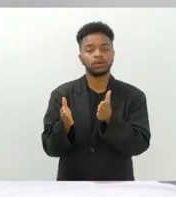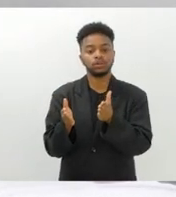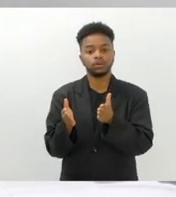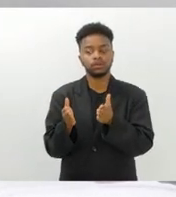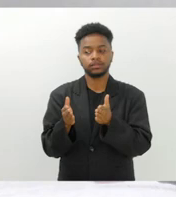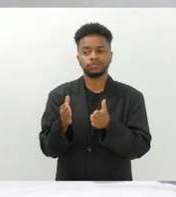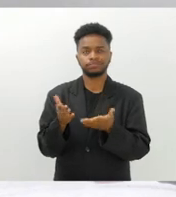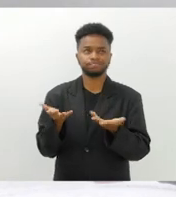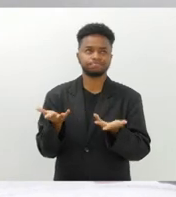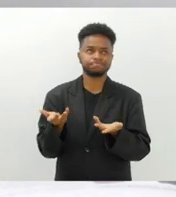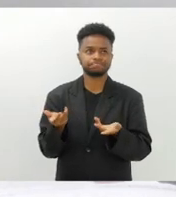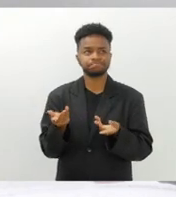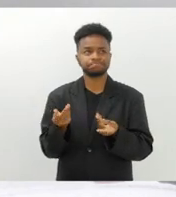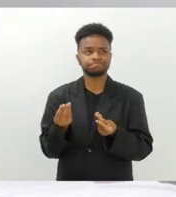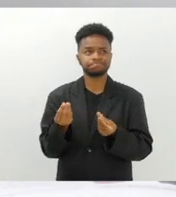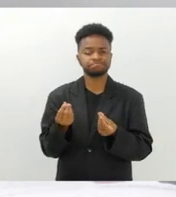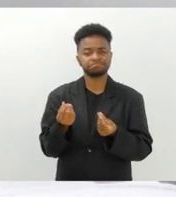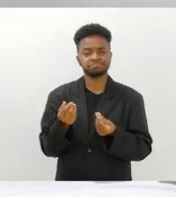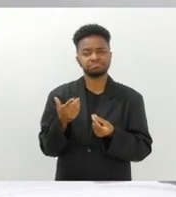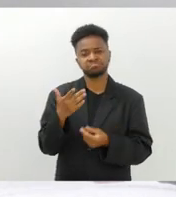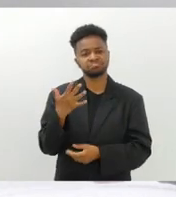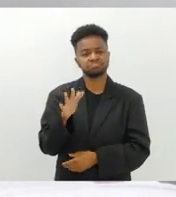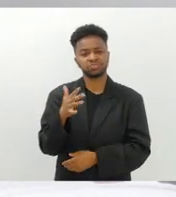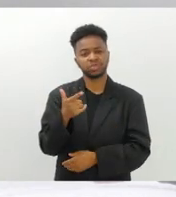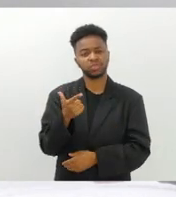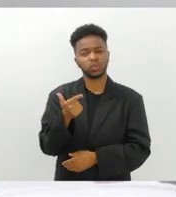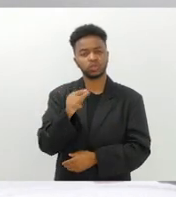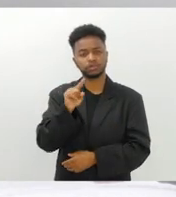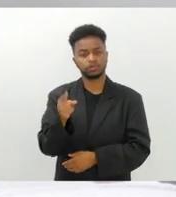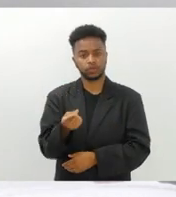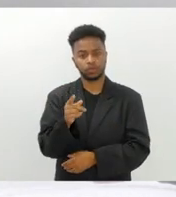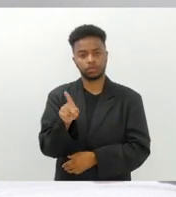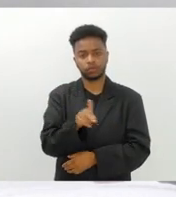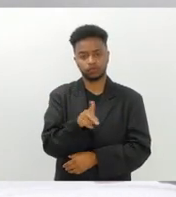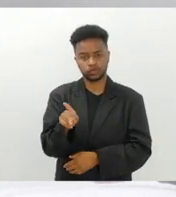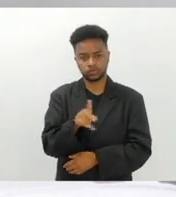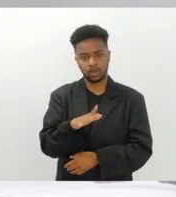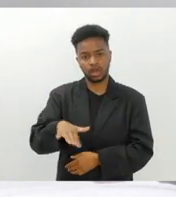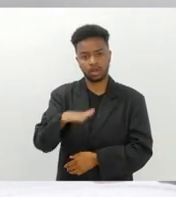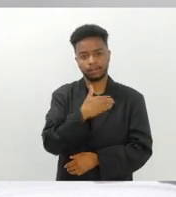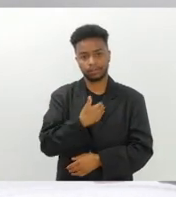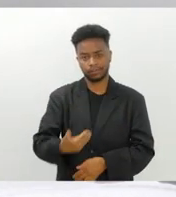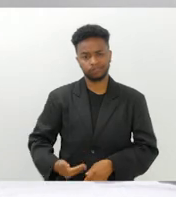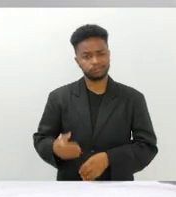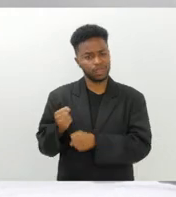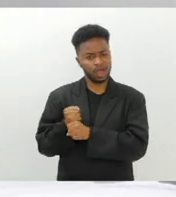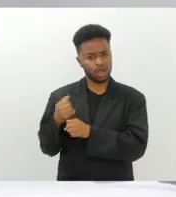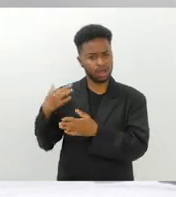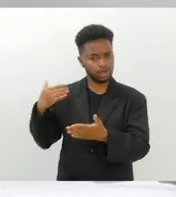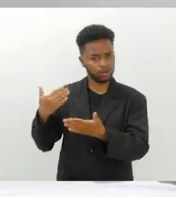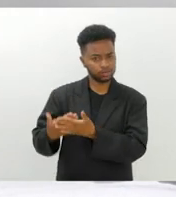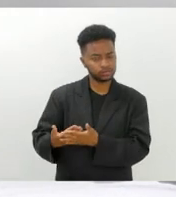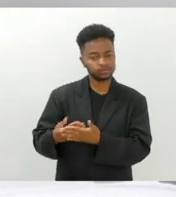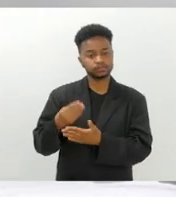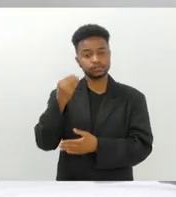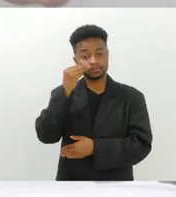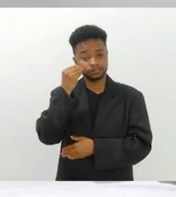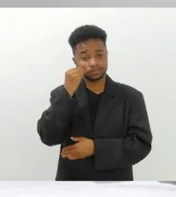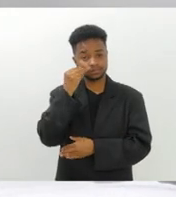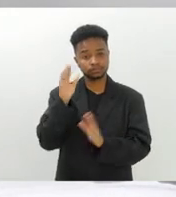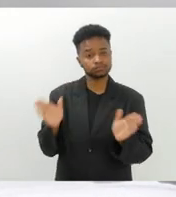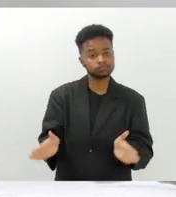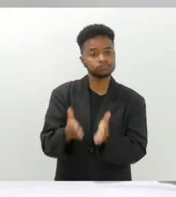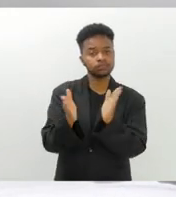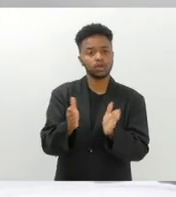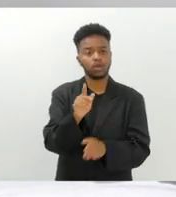tipo assim, uns 12 mil professores da rede pública ao longo de anos, para que eles pudessem